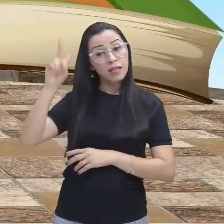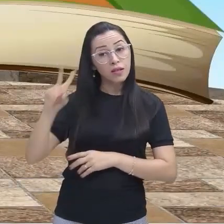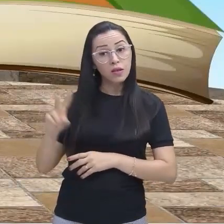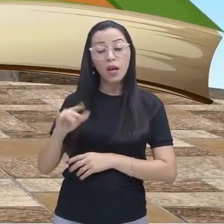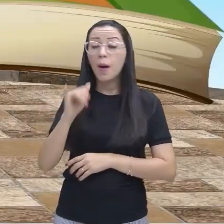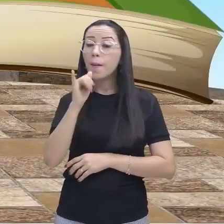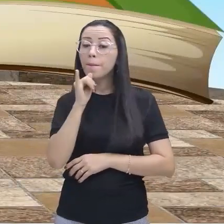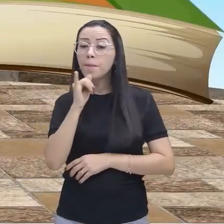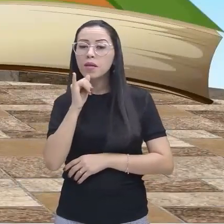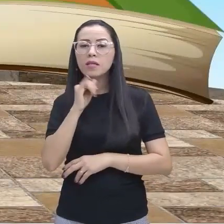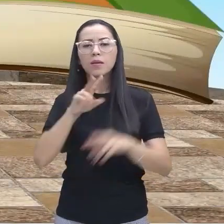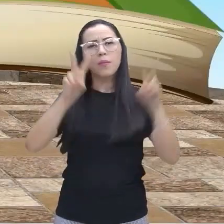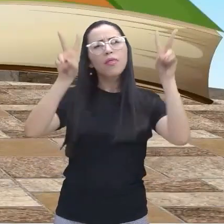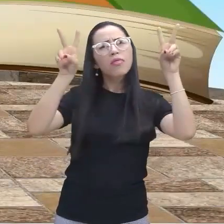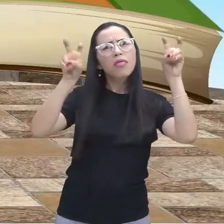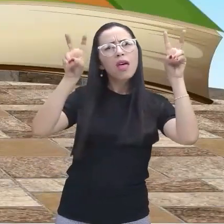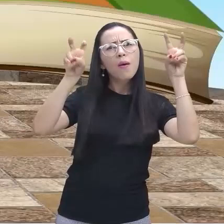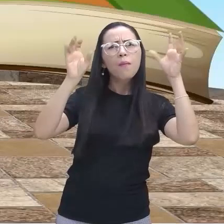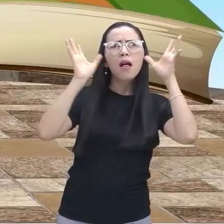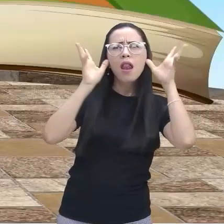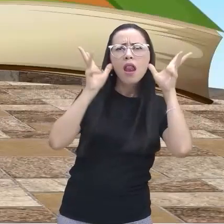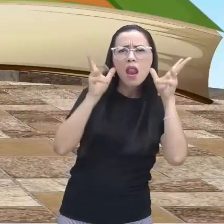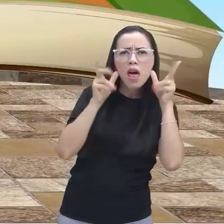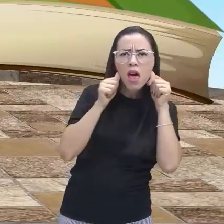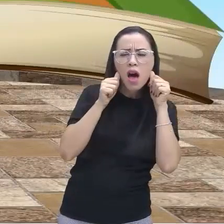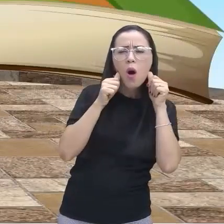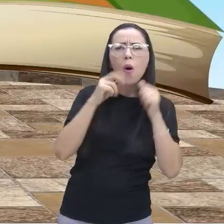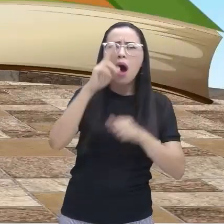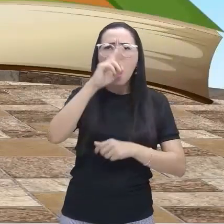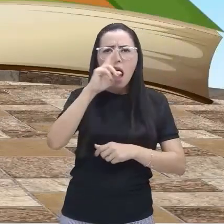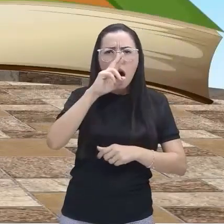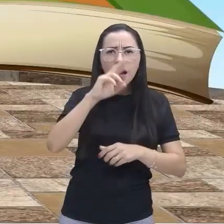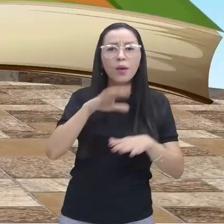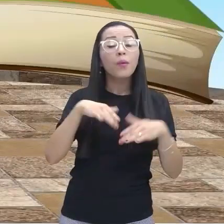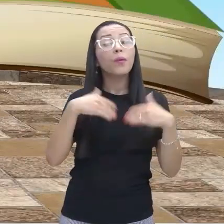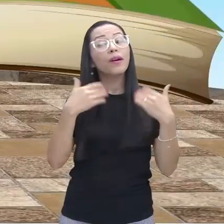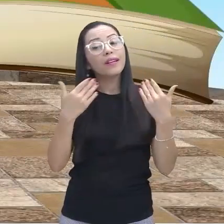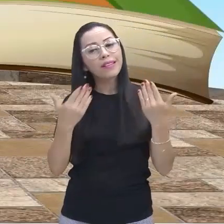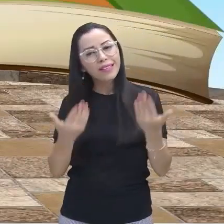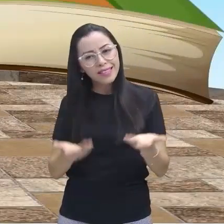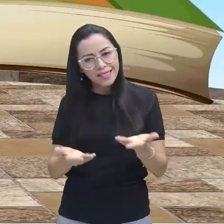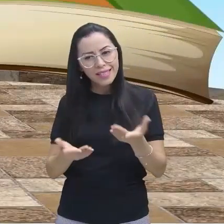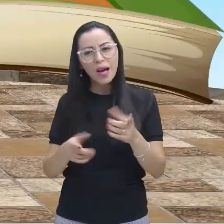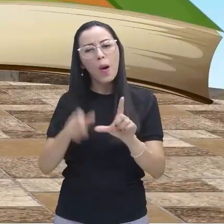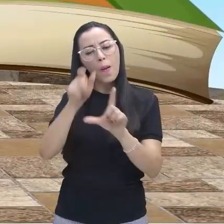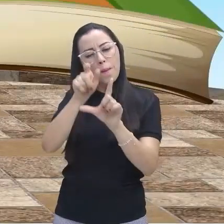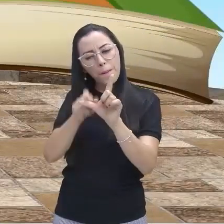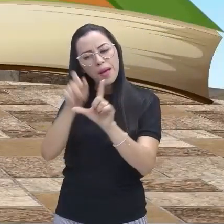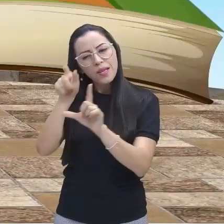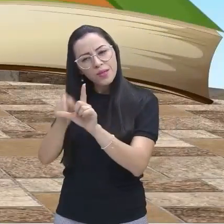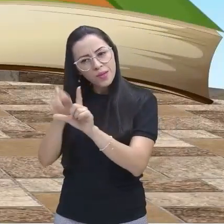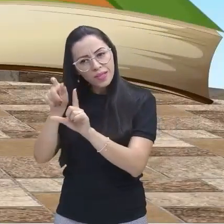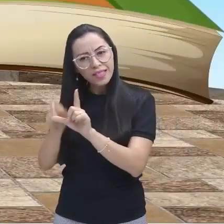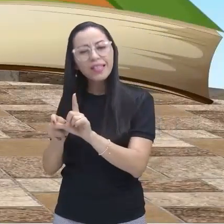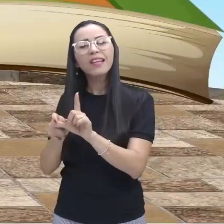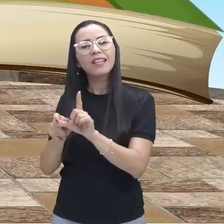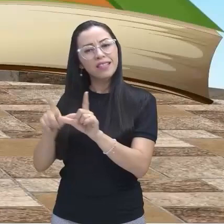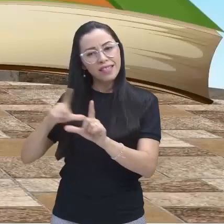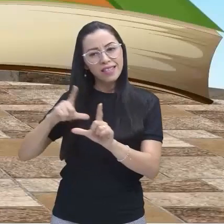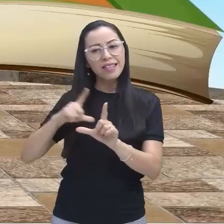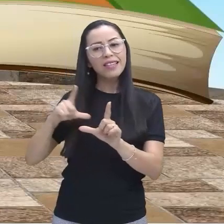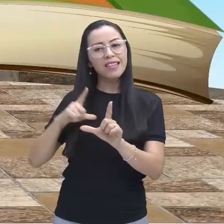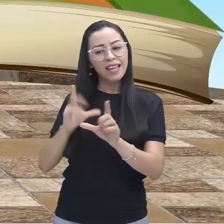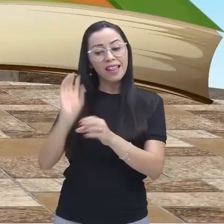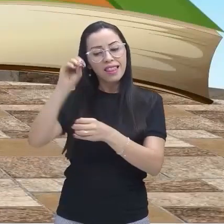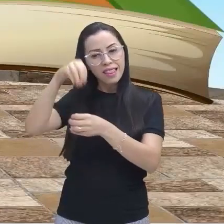leão e o ratinho, então vai sugerir que esses personagens irão aparecer na história.